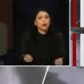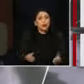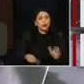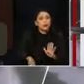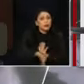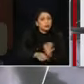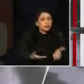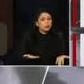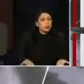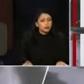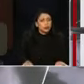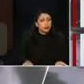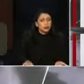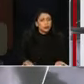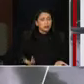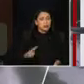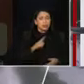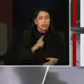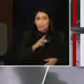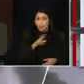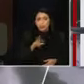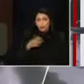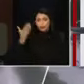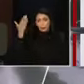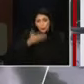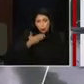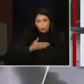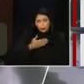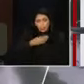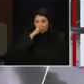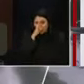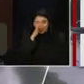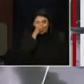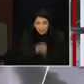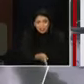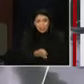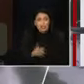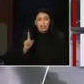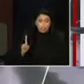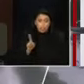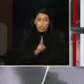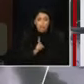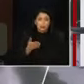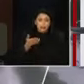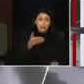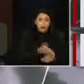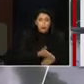especialmente se não houver prova de qualquer vínculo ou determinação direta ou mesmo de que se